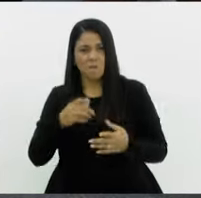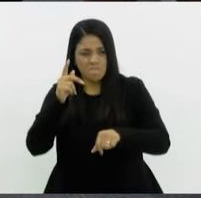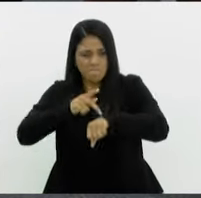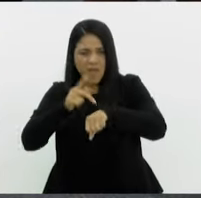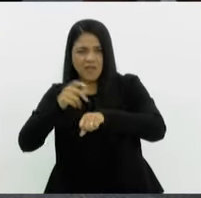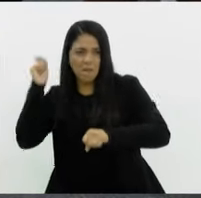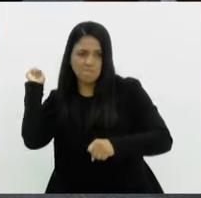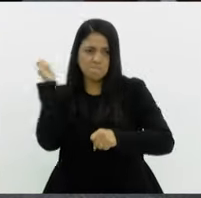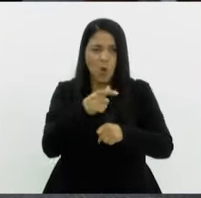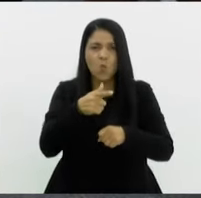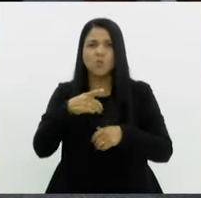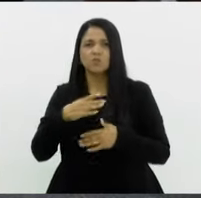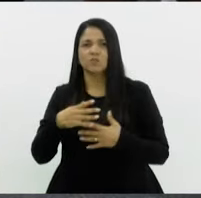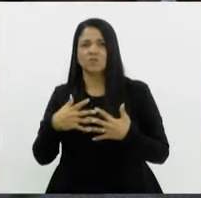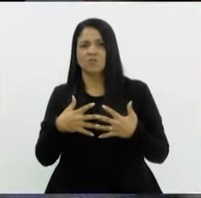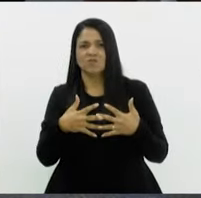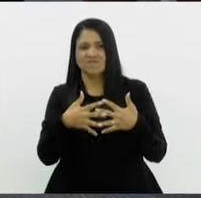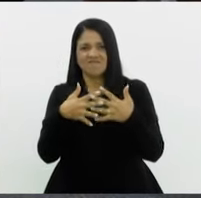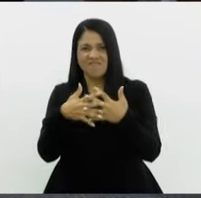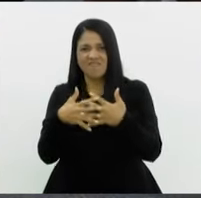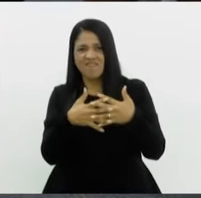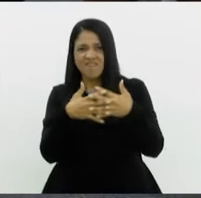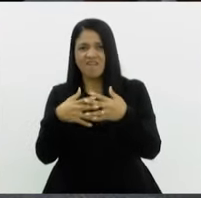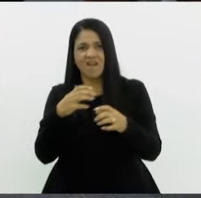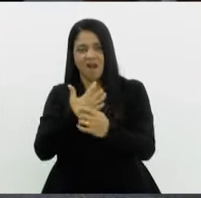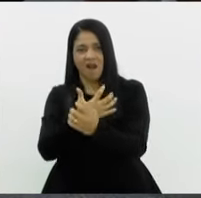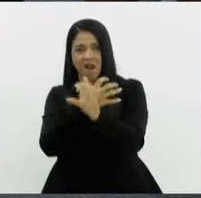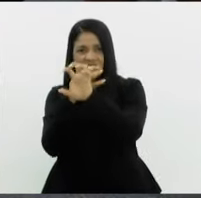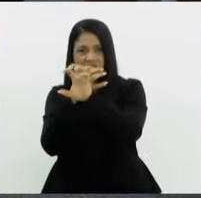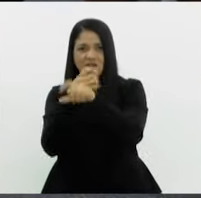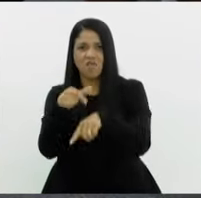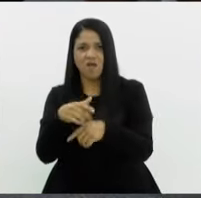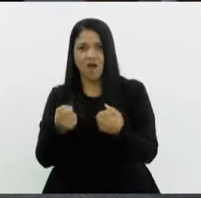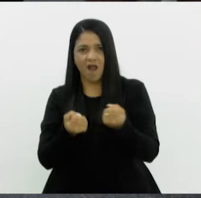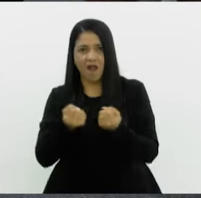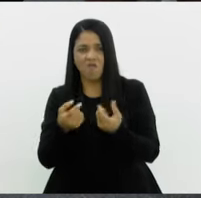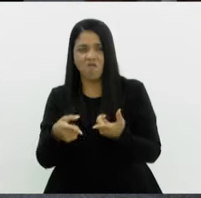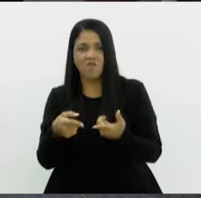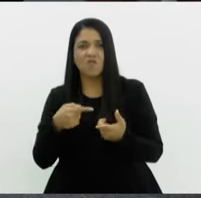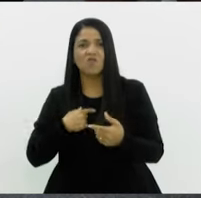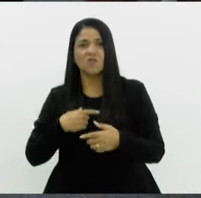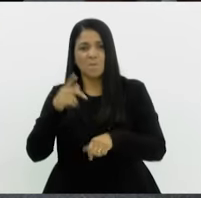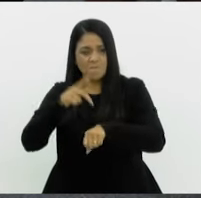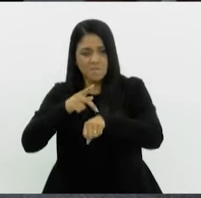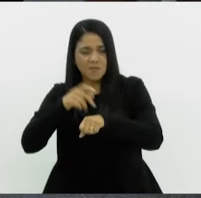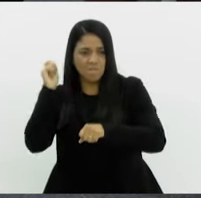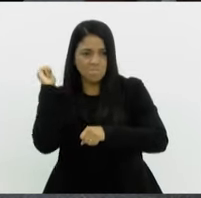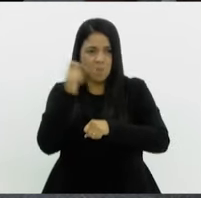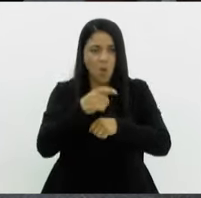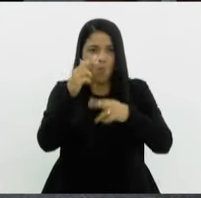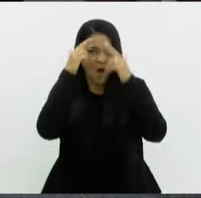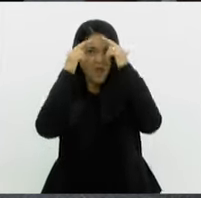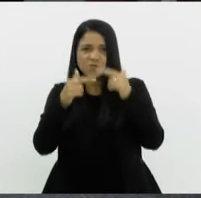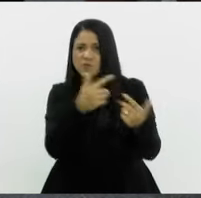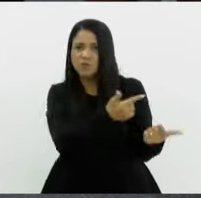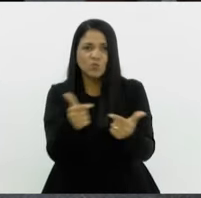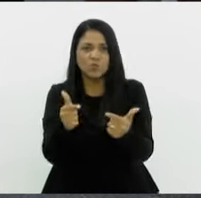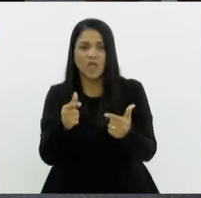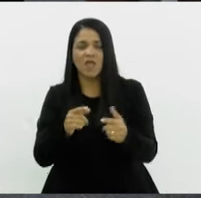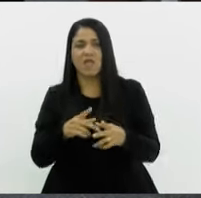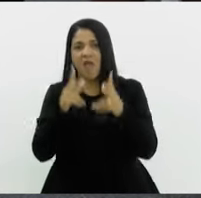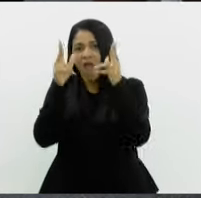um desrespeito, senhor presidente. É um desrespeito à polícia. Quando jogam pedra no caveirão, está jogando pedra em toda a